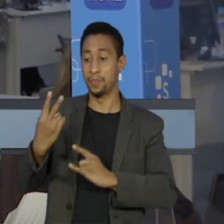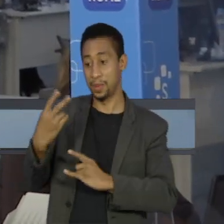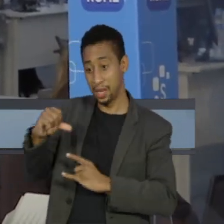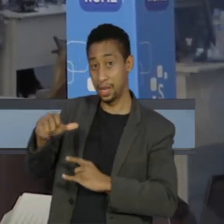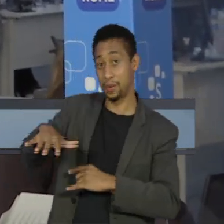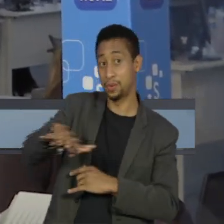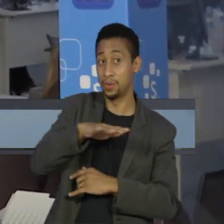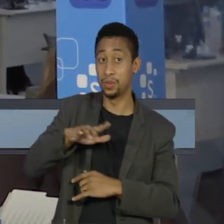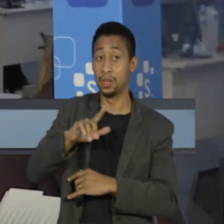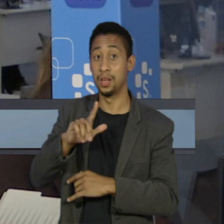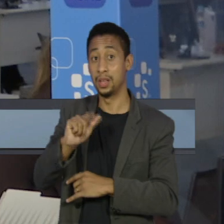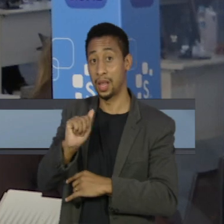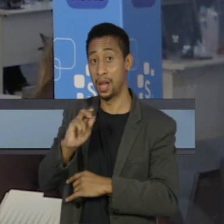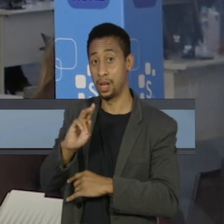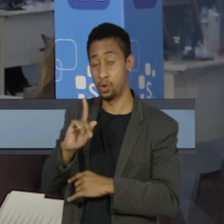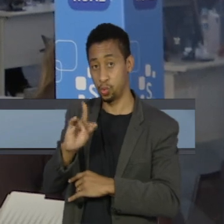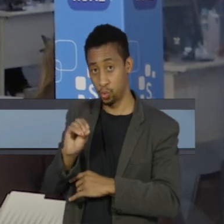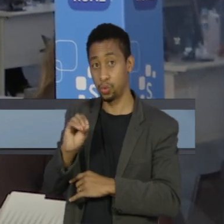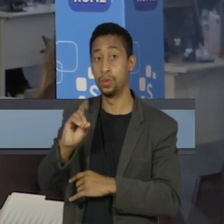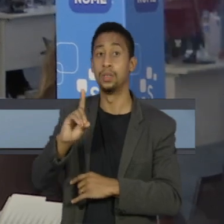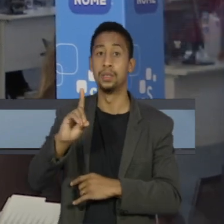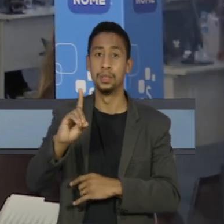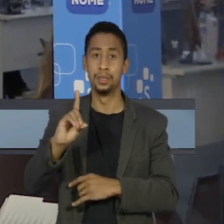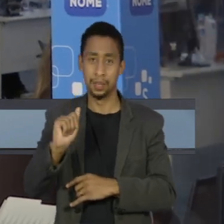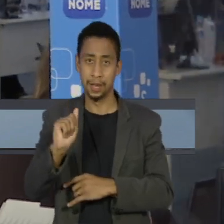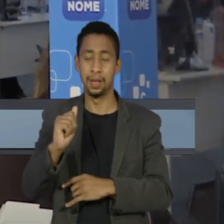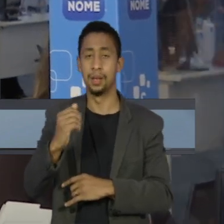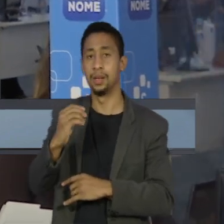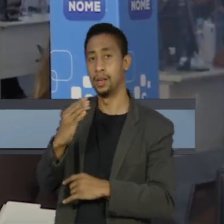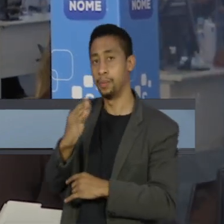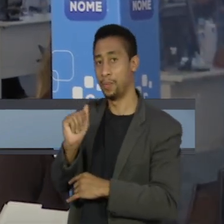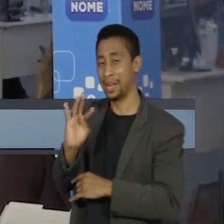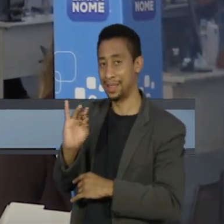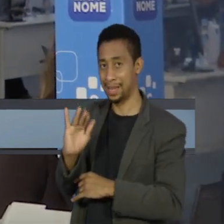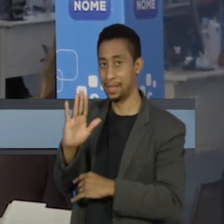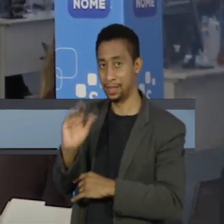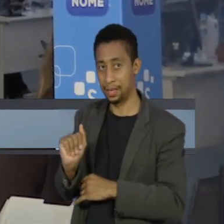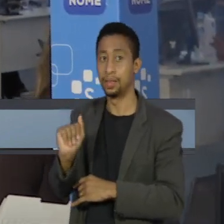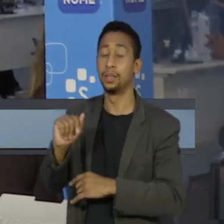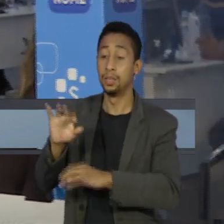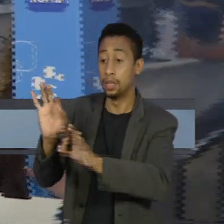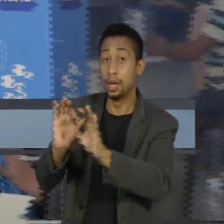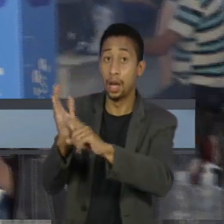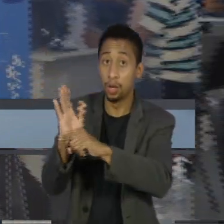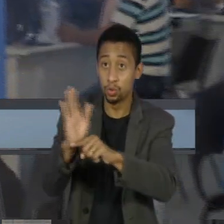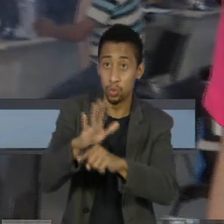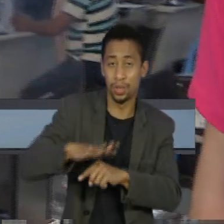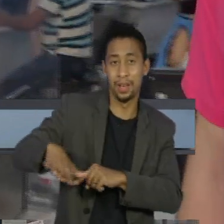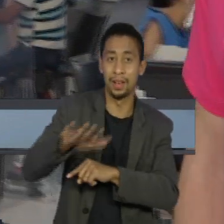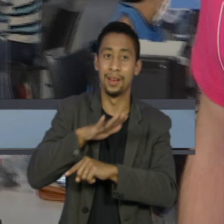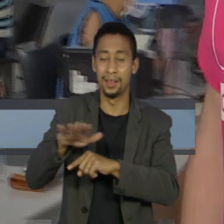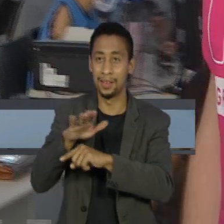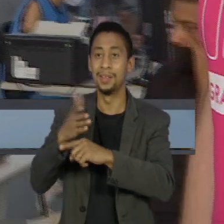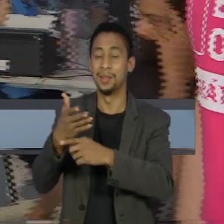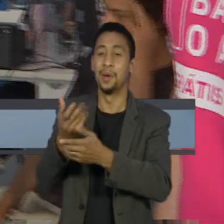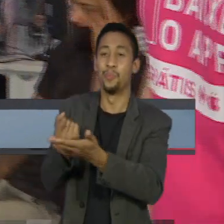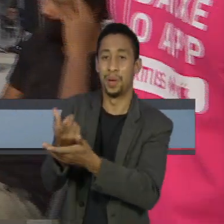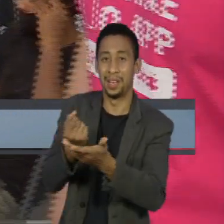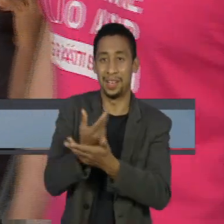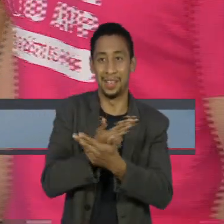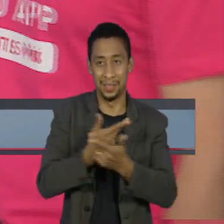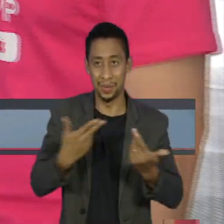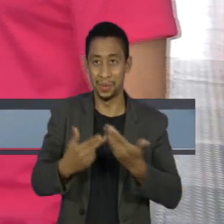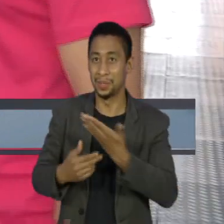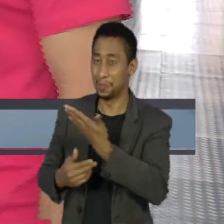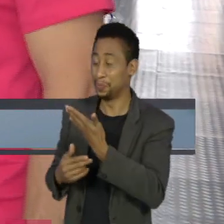Paulo, ajudando pessoas que estão com o nome sujo a renegociarem as dívidas. Quem está aqui ao meu lado é o Thiago Marquesi, ele que é gerente da